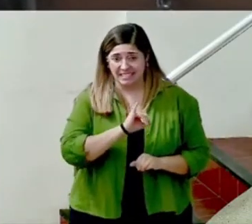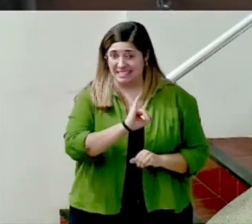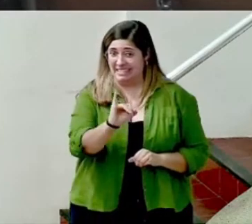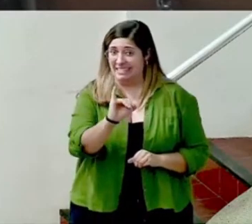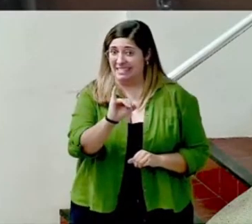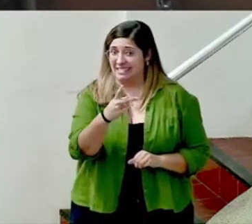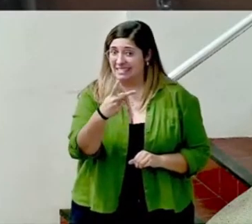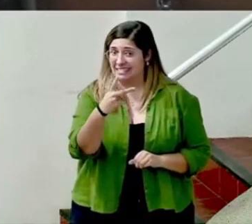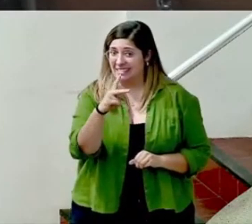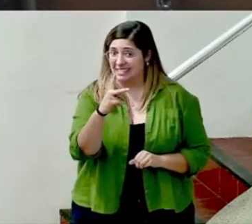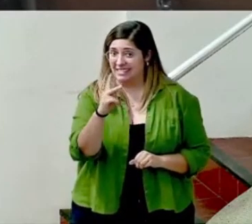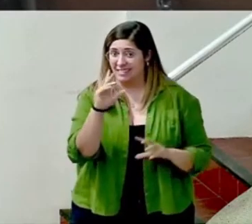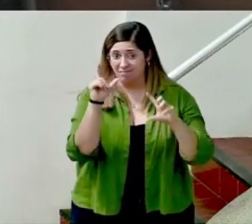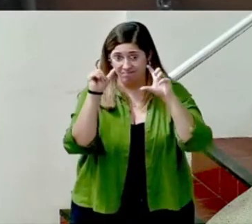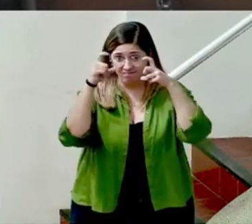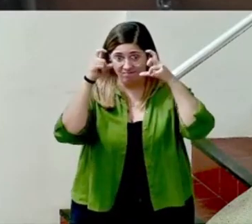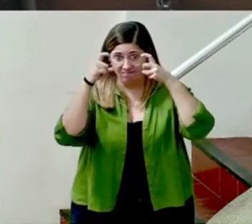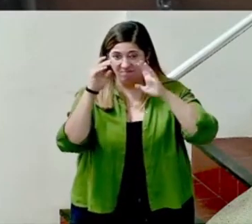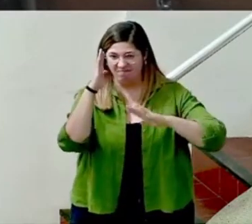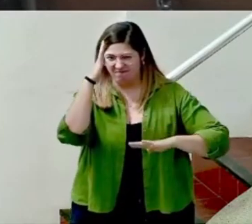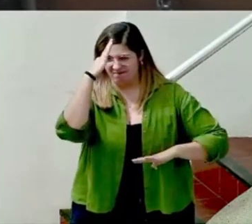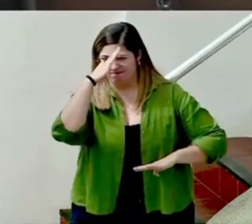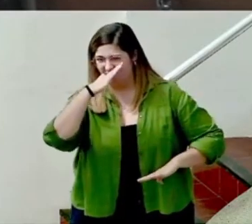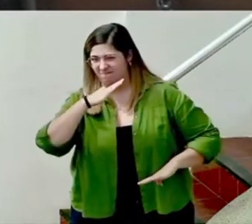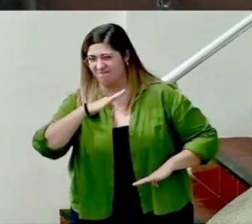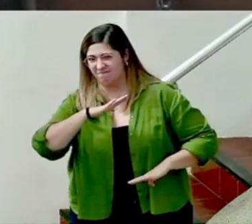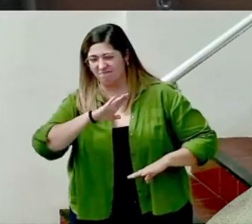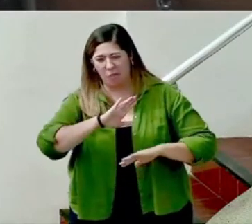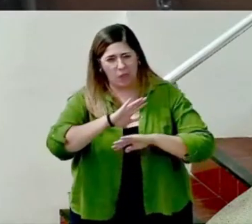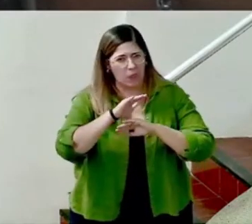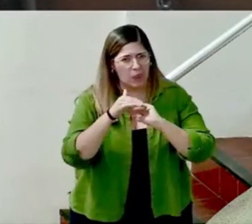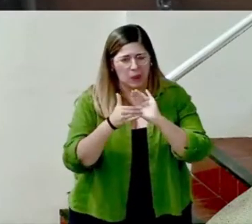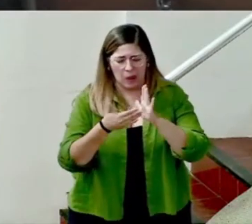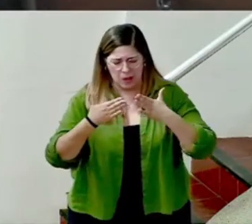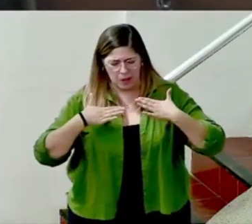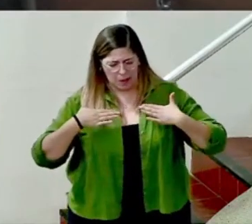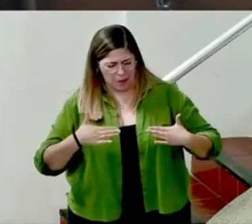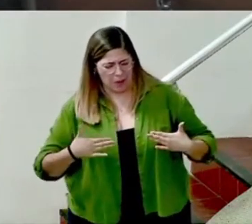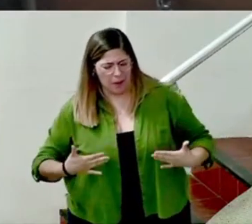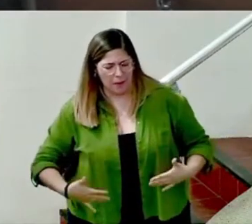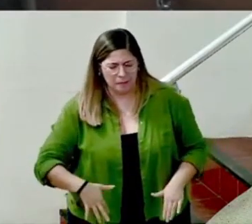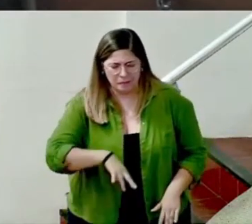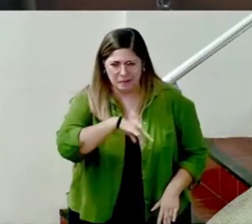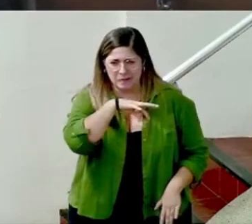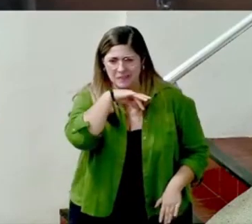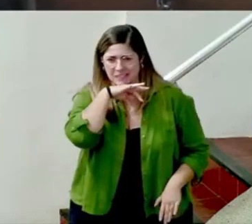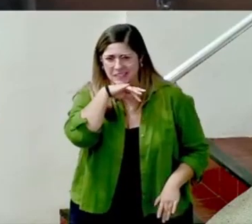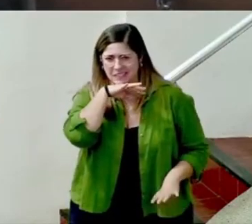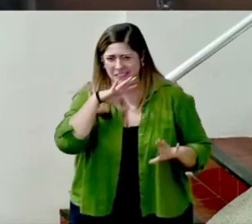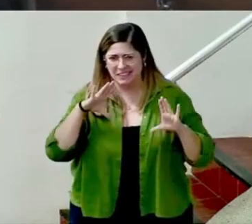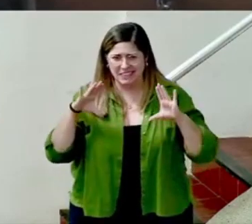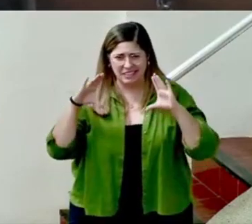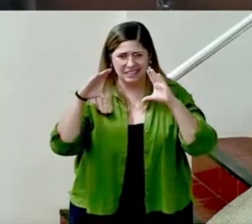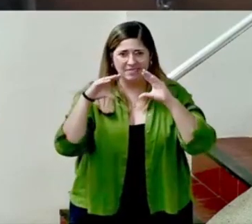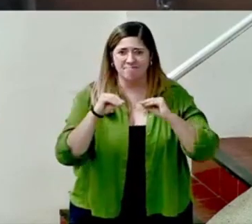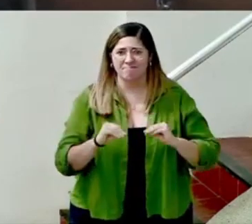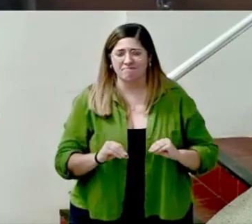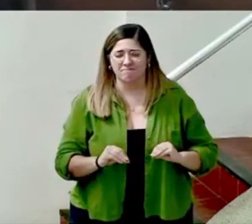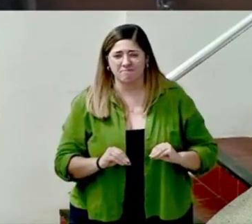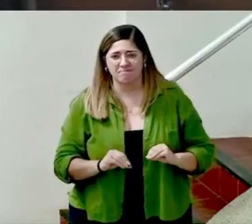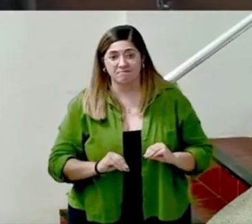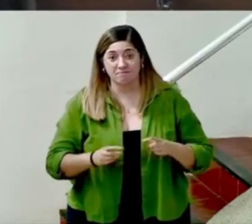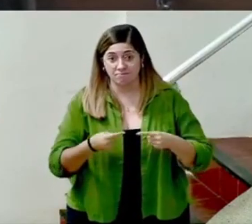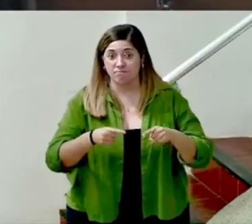porém, os seus olhos forem maus, todo o seu corpo estará em trevas.